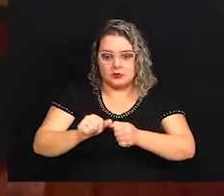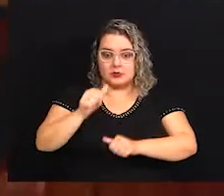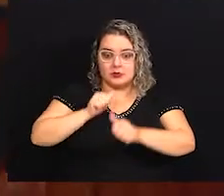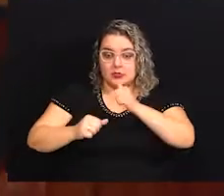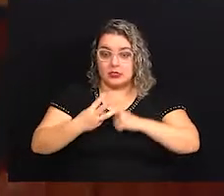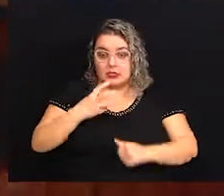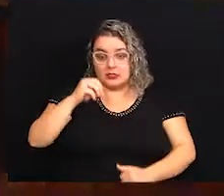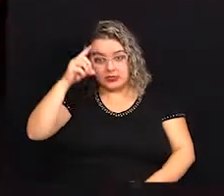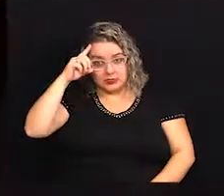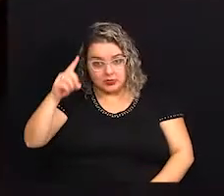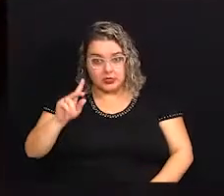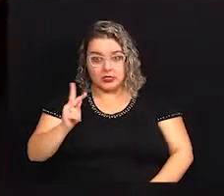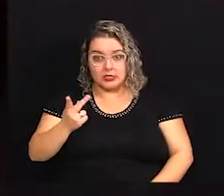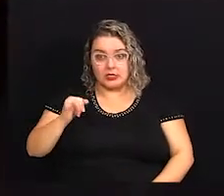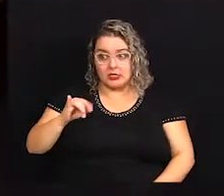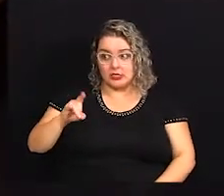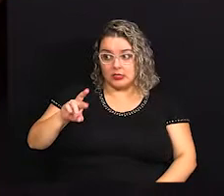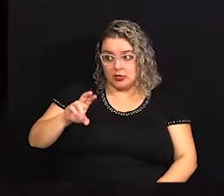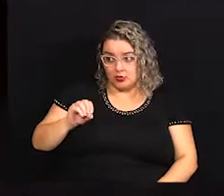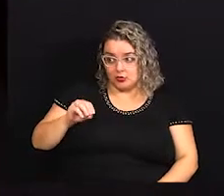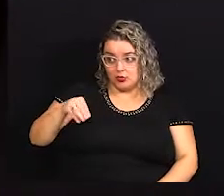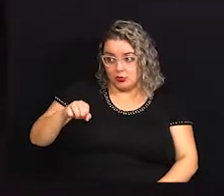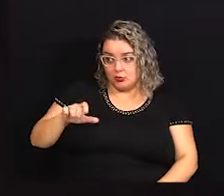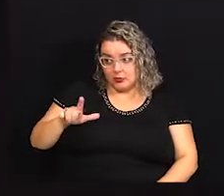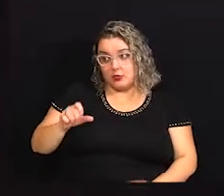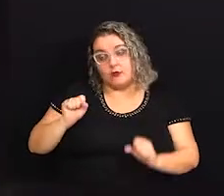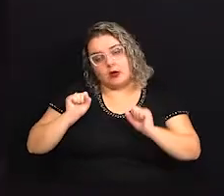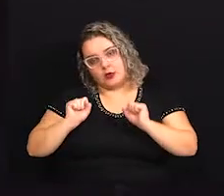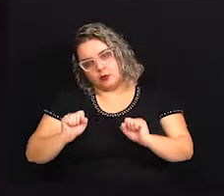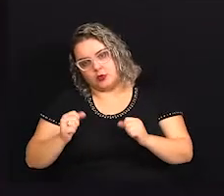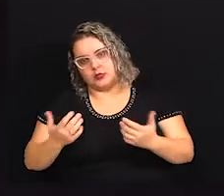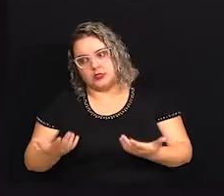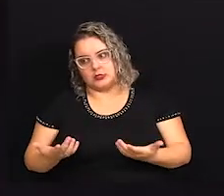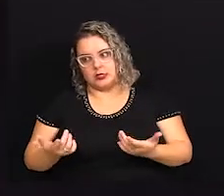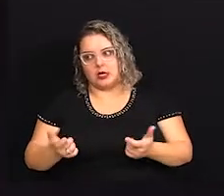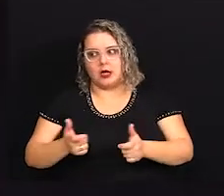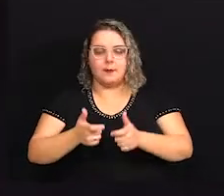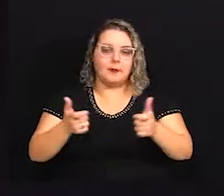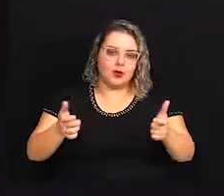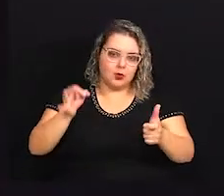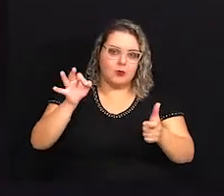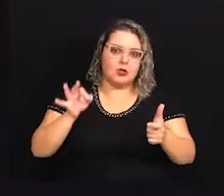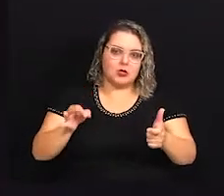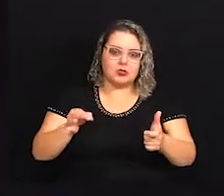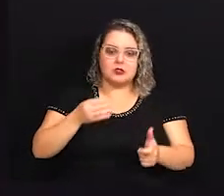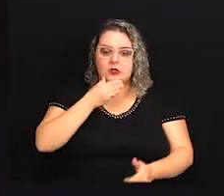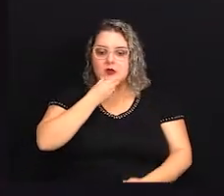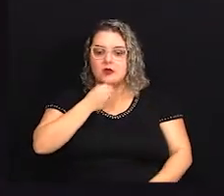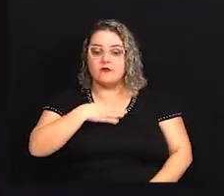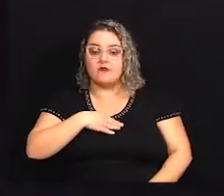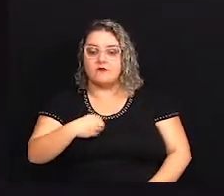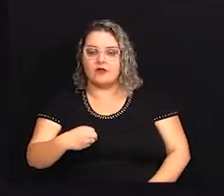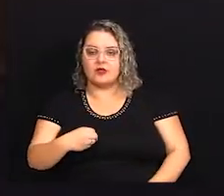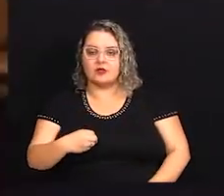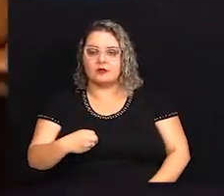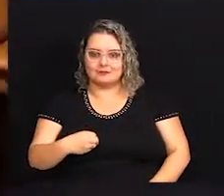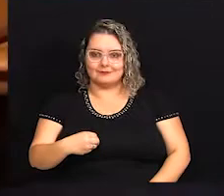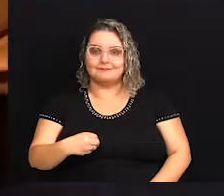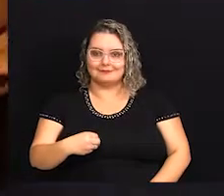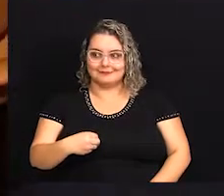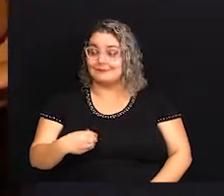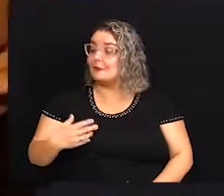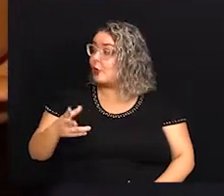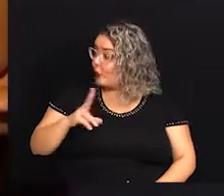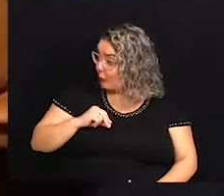eles tomassem 30 dias de hidromel. Olha só! Assim, poderiam, a maior probabilidade, terem filhos homens.